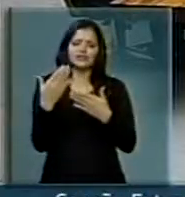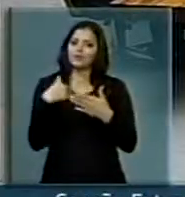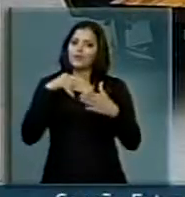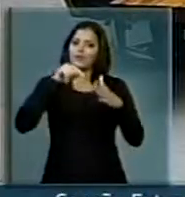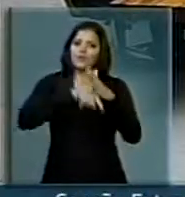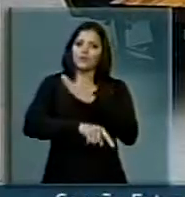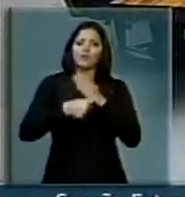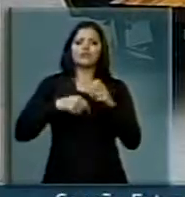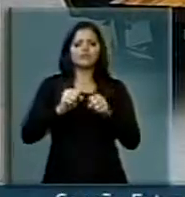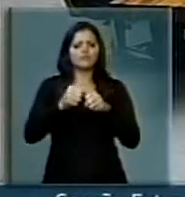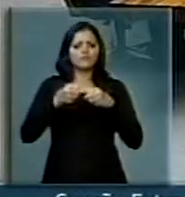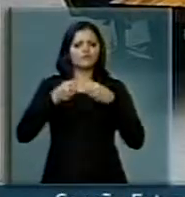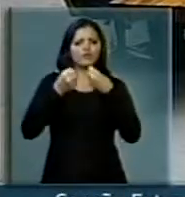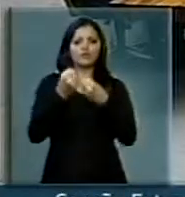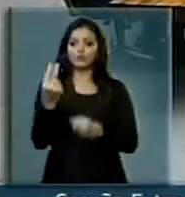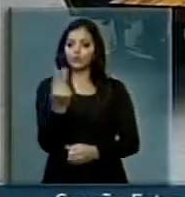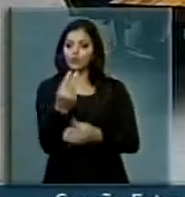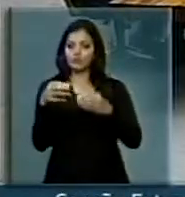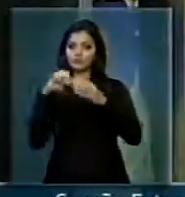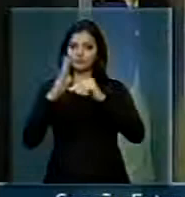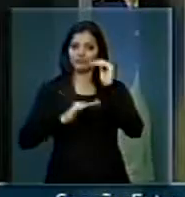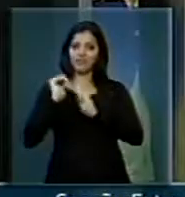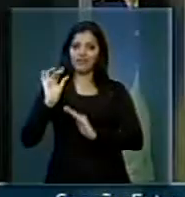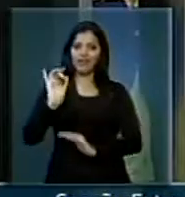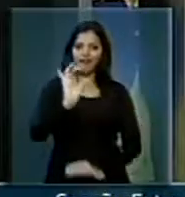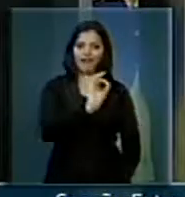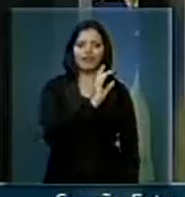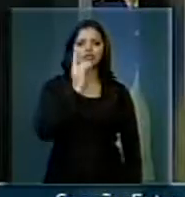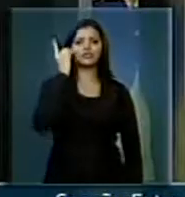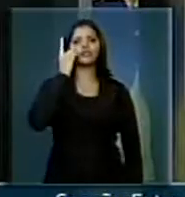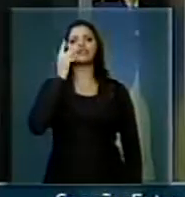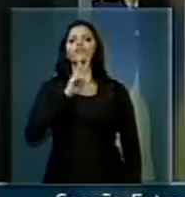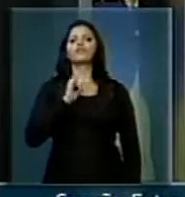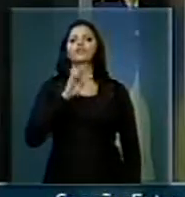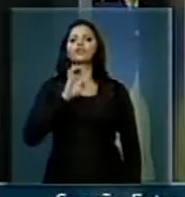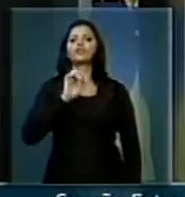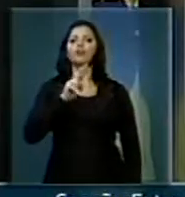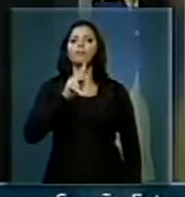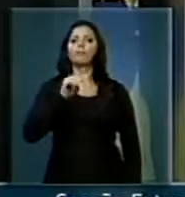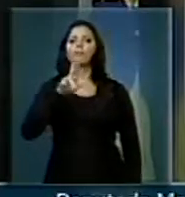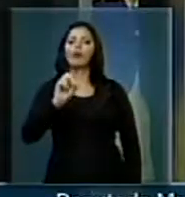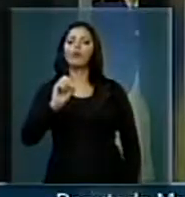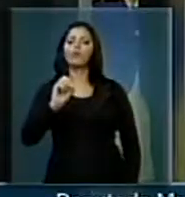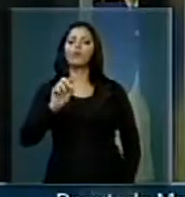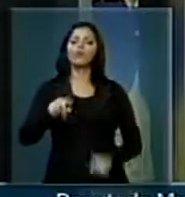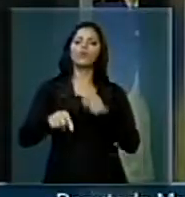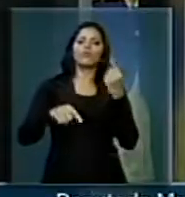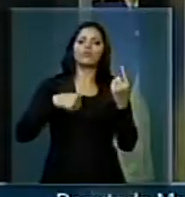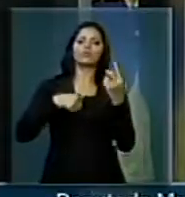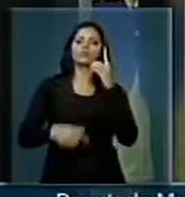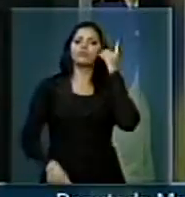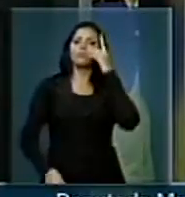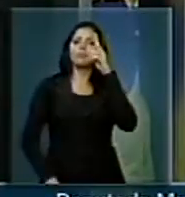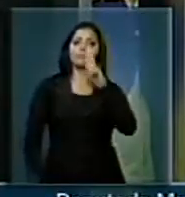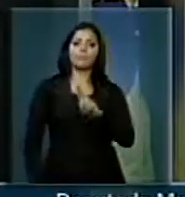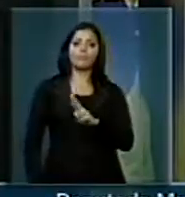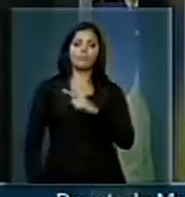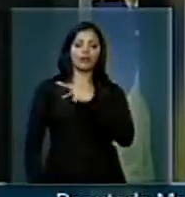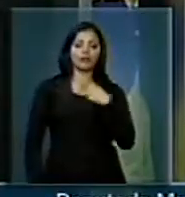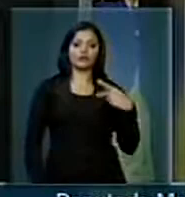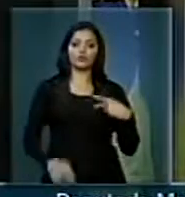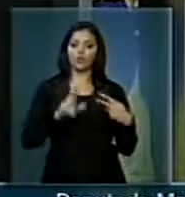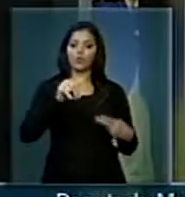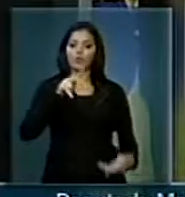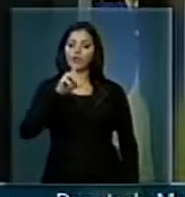para agradecer o esforço dos dois lados, de cada deputado, o deputado Vitor Paulo, os dois deputados pastores Ronaldo,